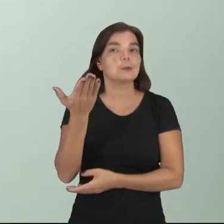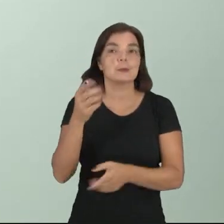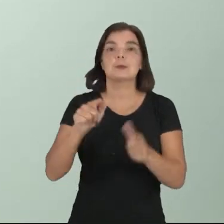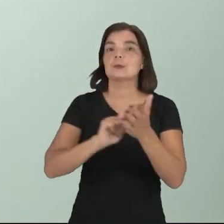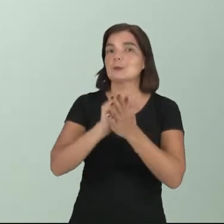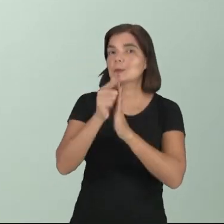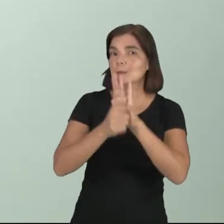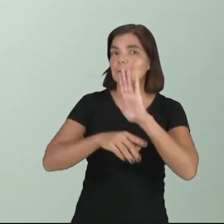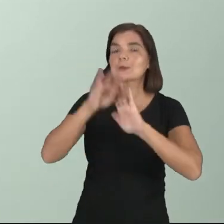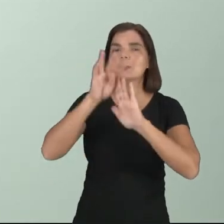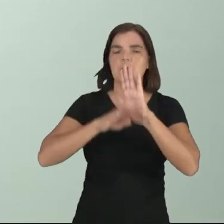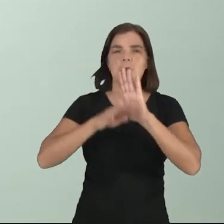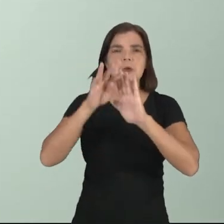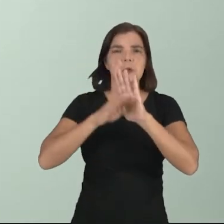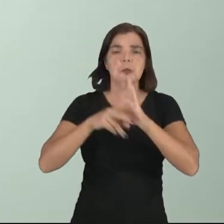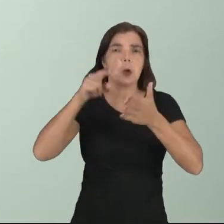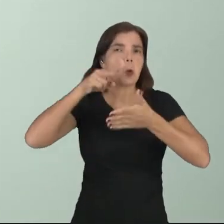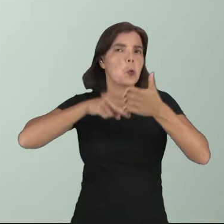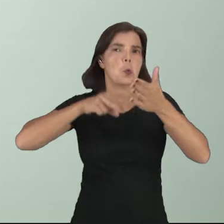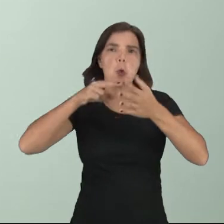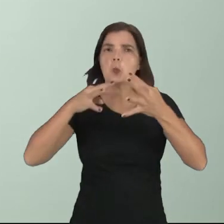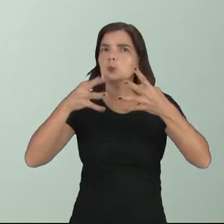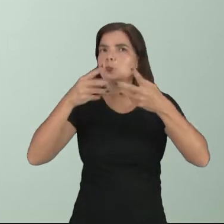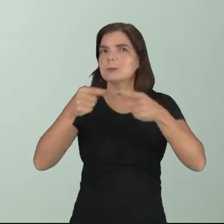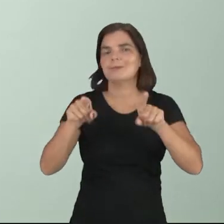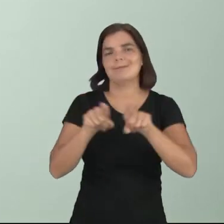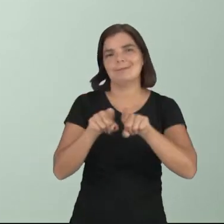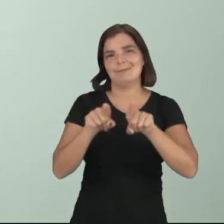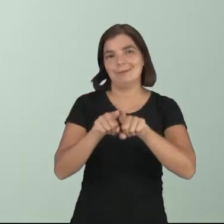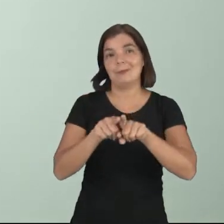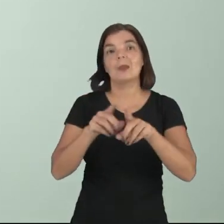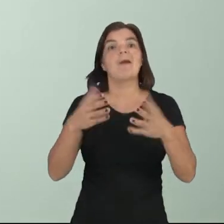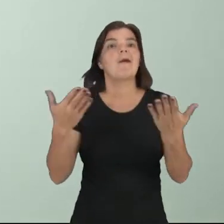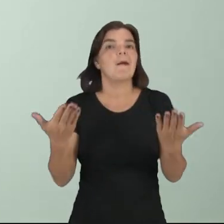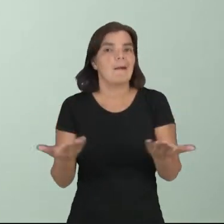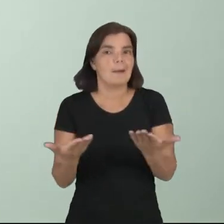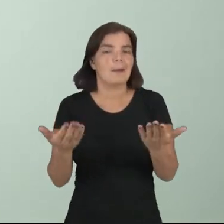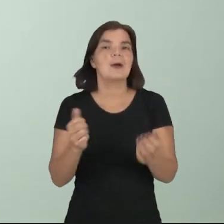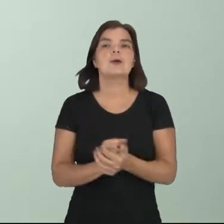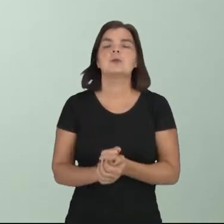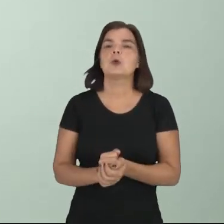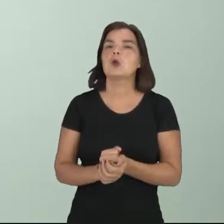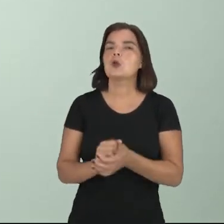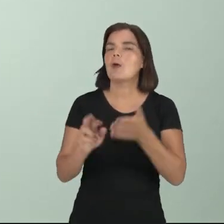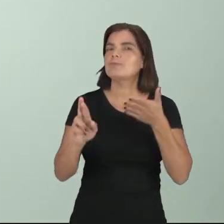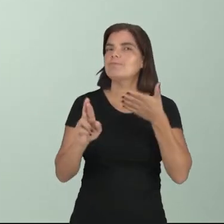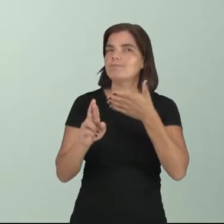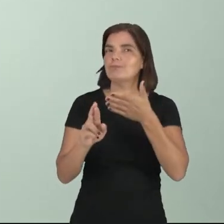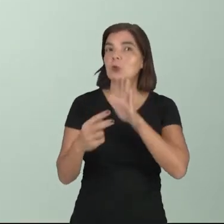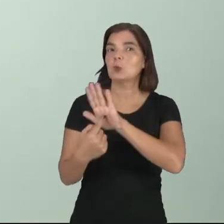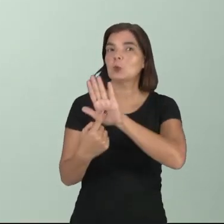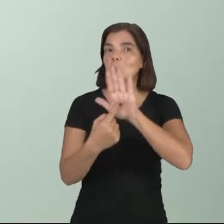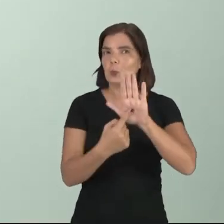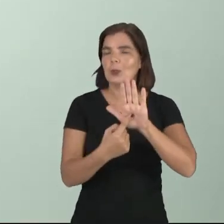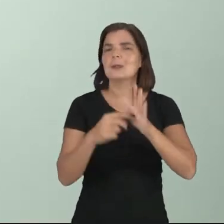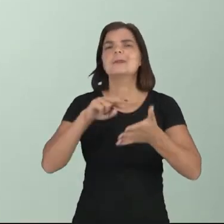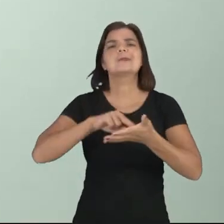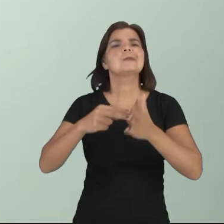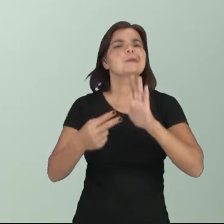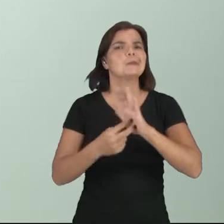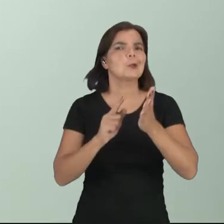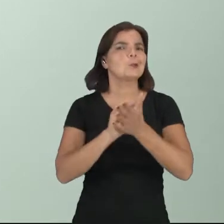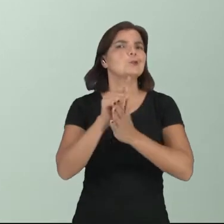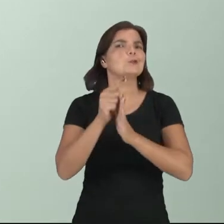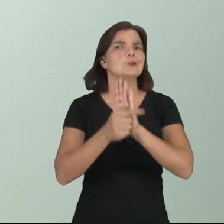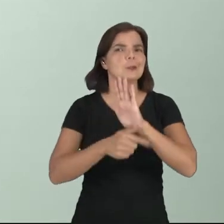identificamos o gênero textual sem nem ter lido o corpo do texto. Além disso, a fonte também denuncia que se trata